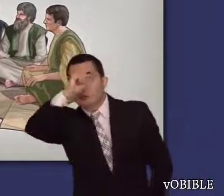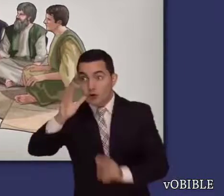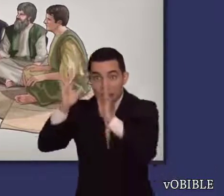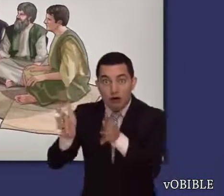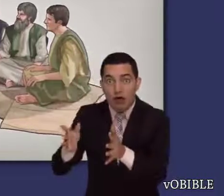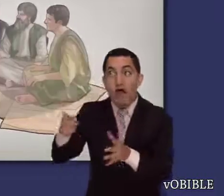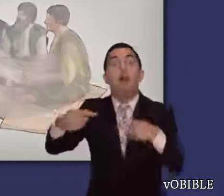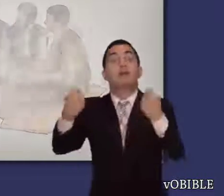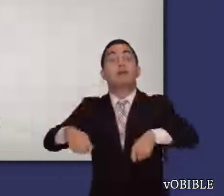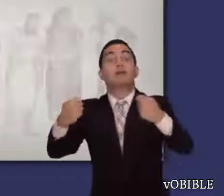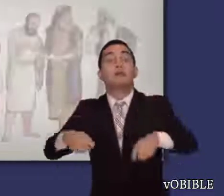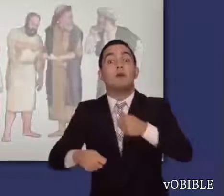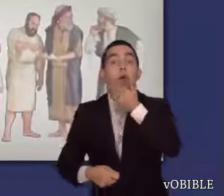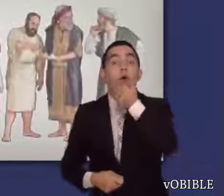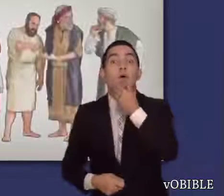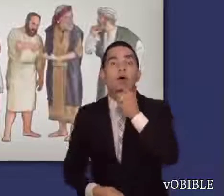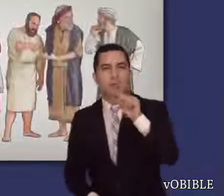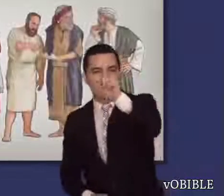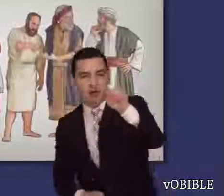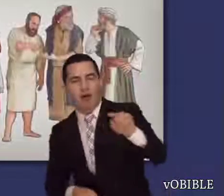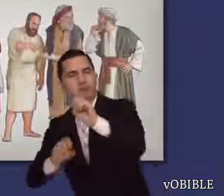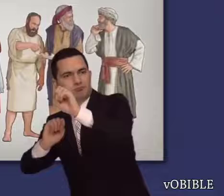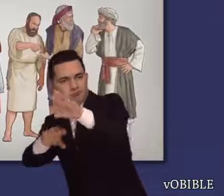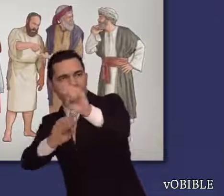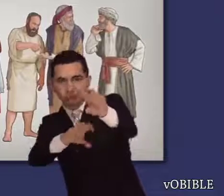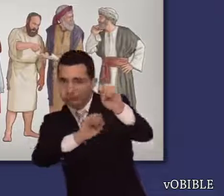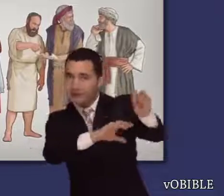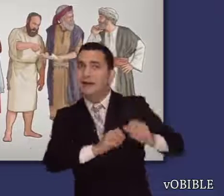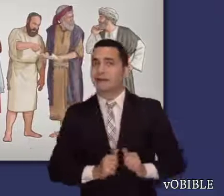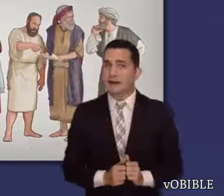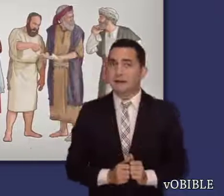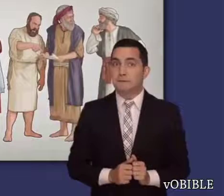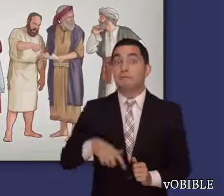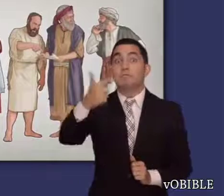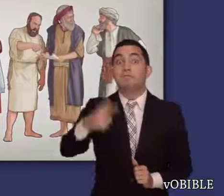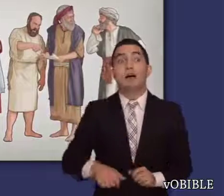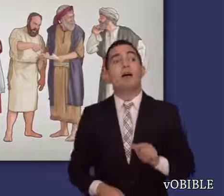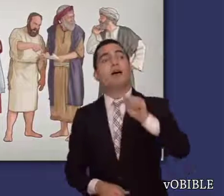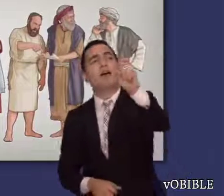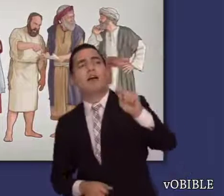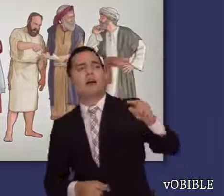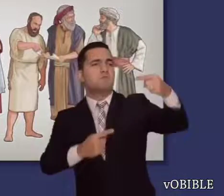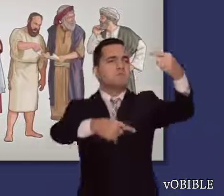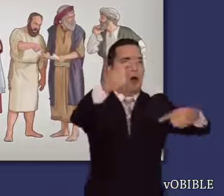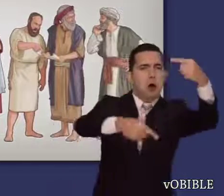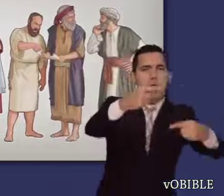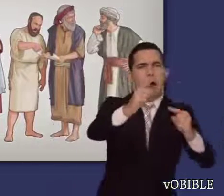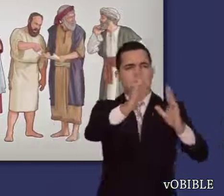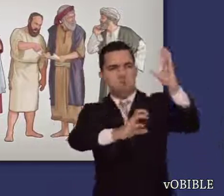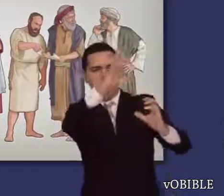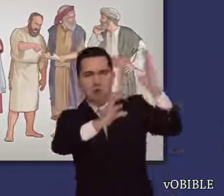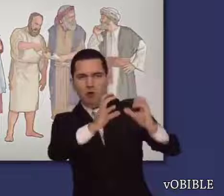tinha aprendido com ele. Paulo fala para Timóteo rejeitar debates tolos e sem sentido que só